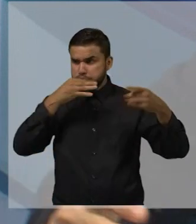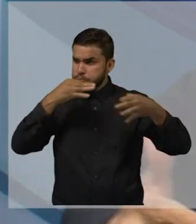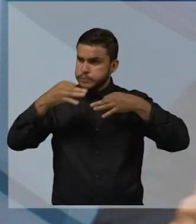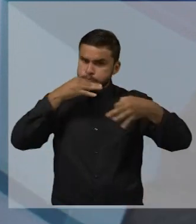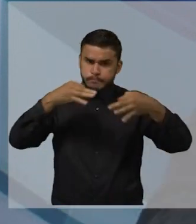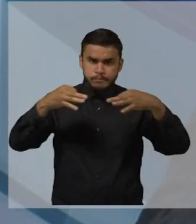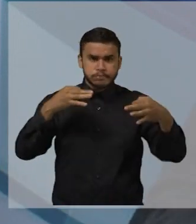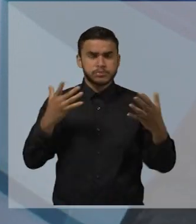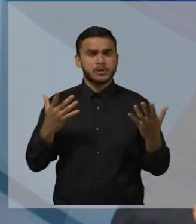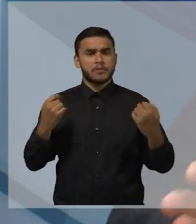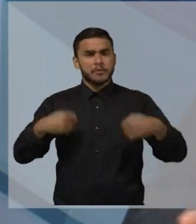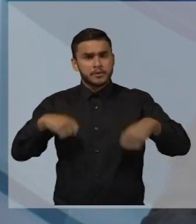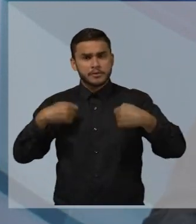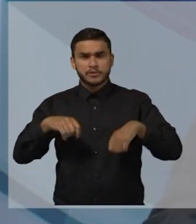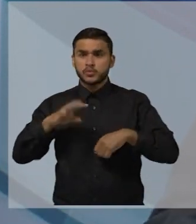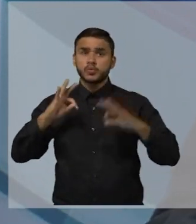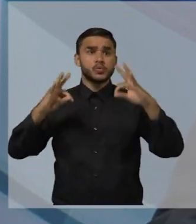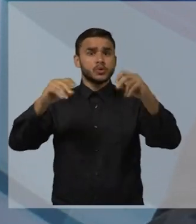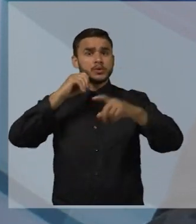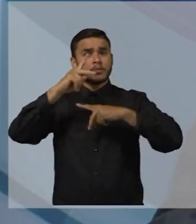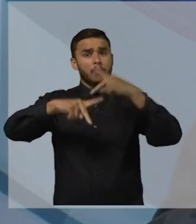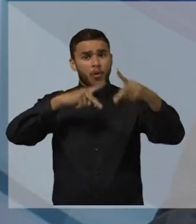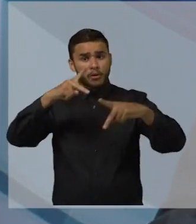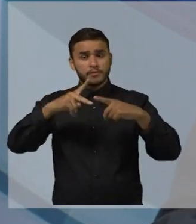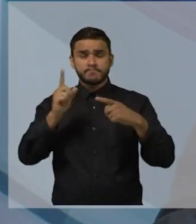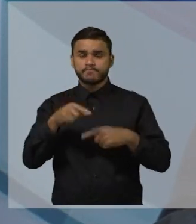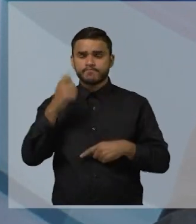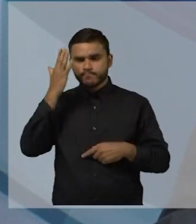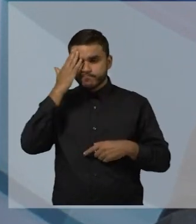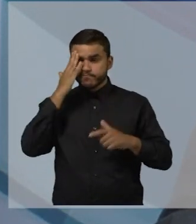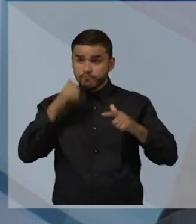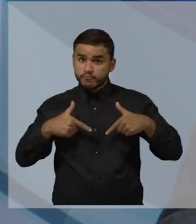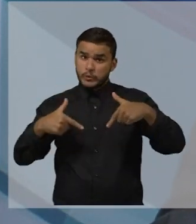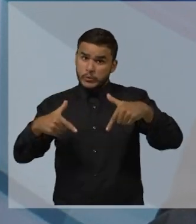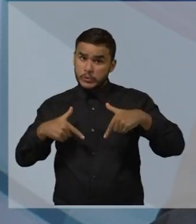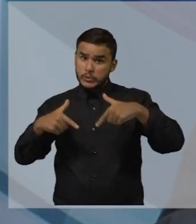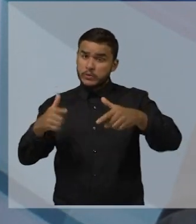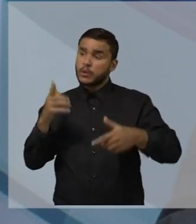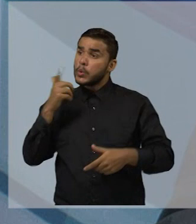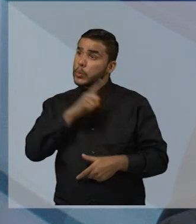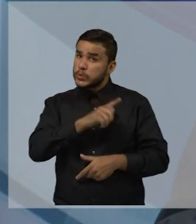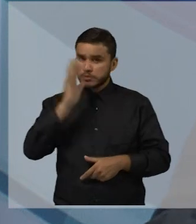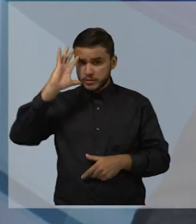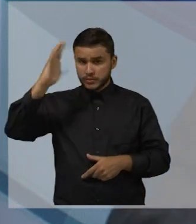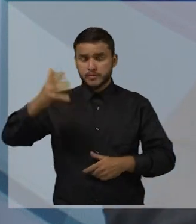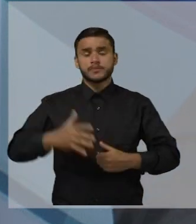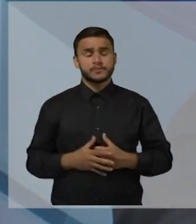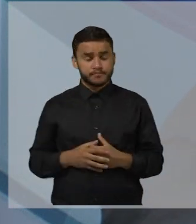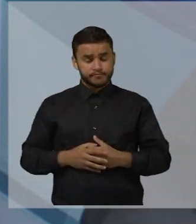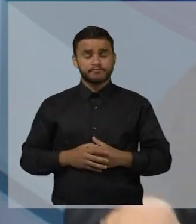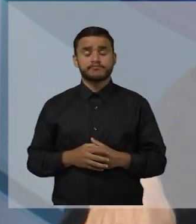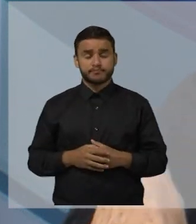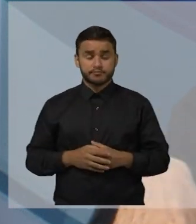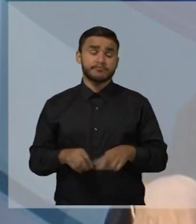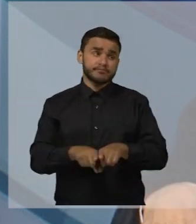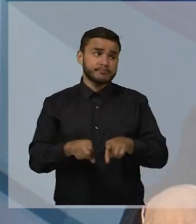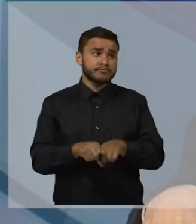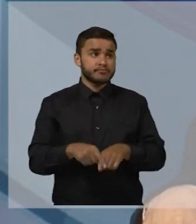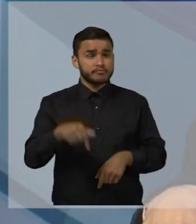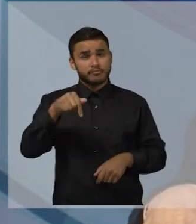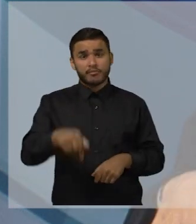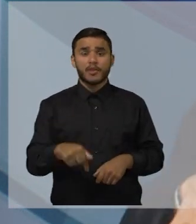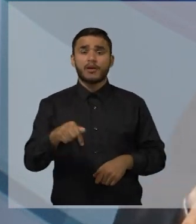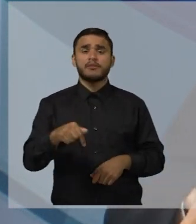se engajando para encontrar uma solução. E para agravar o quadro, nós tivemos, nesses últimos tempos na